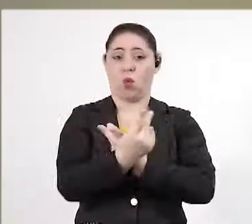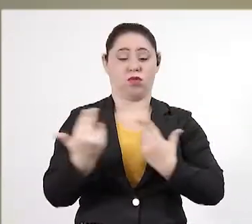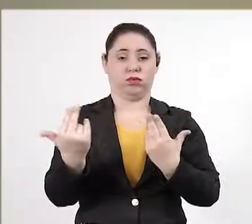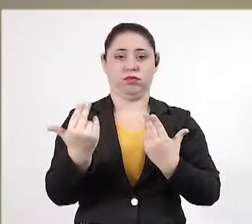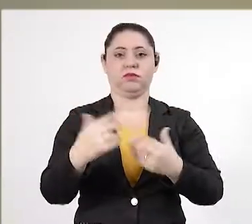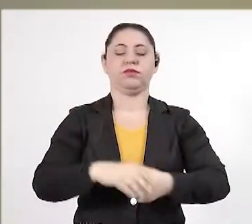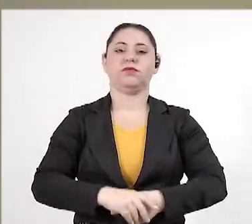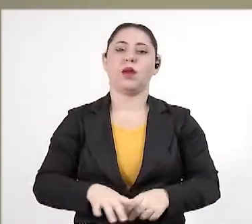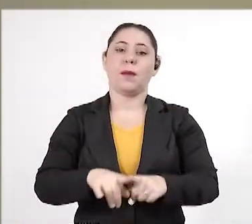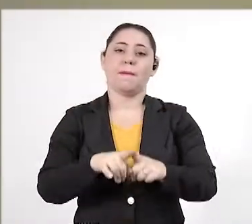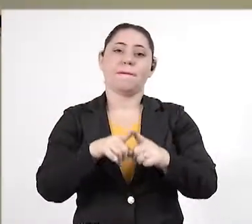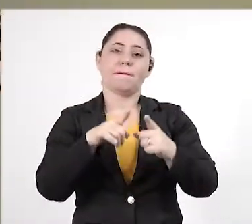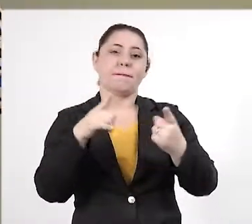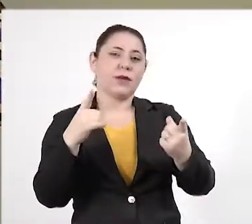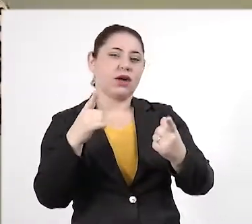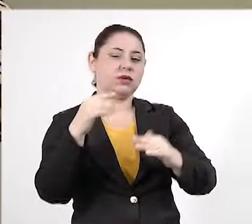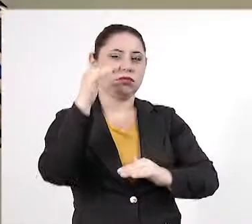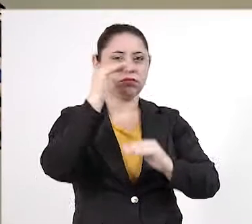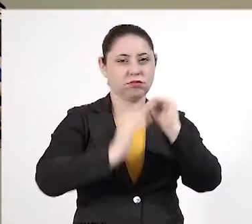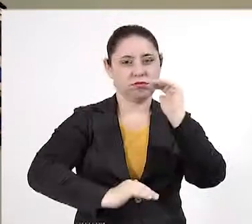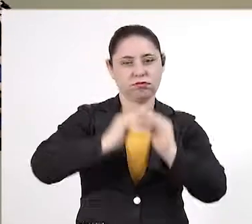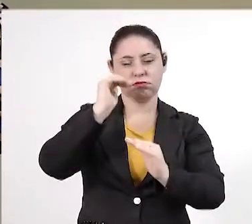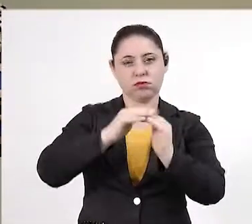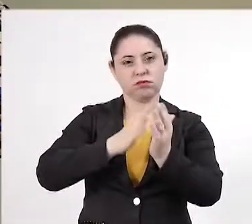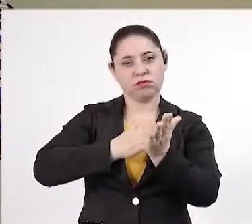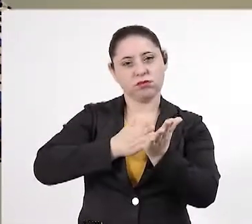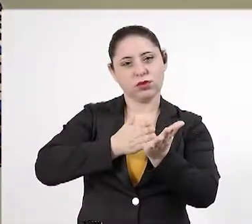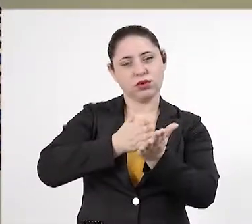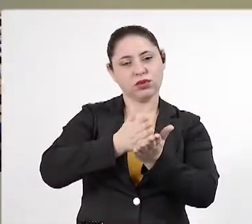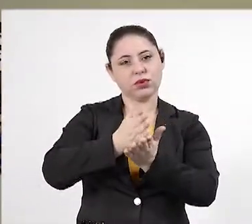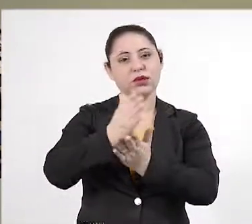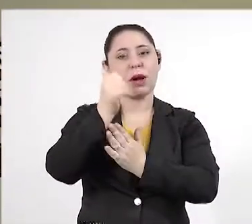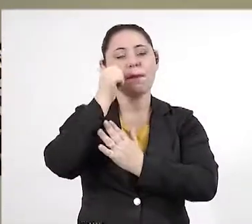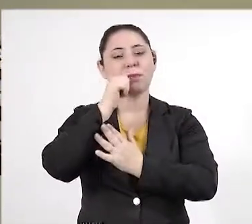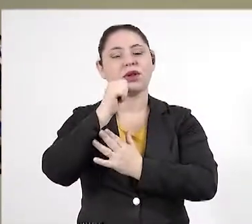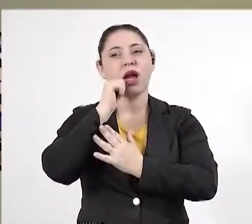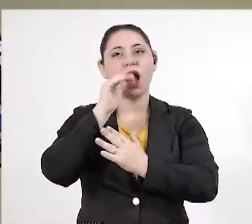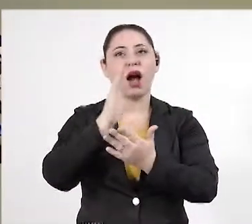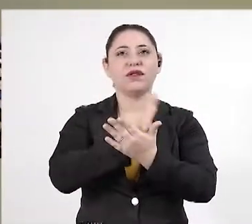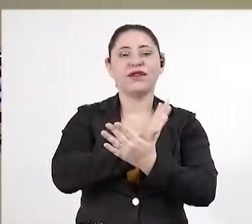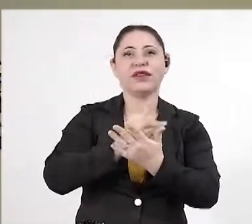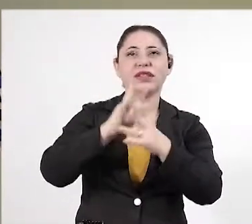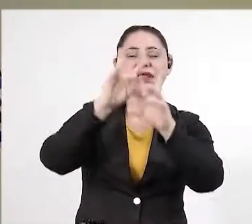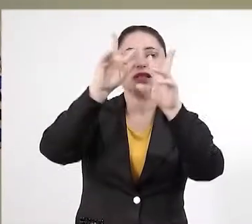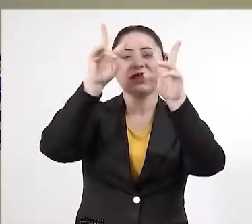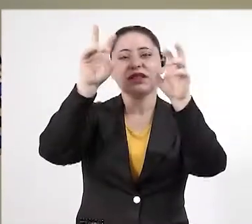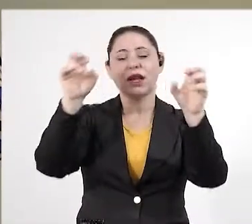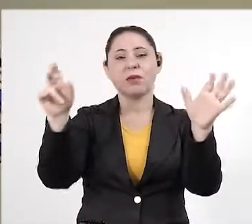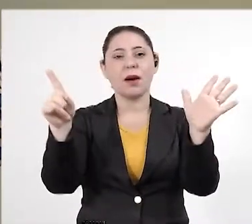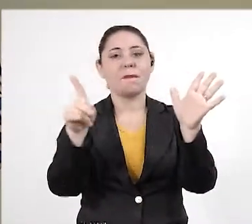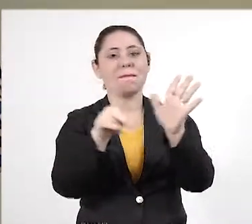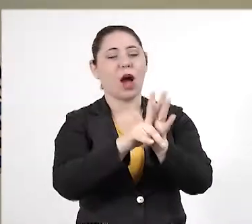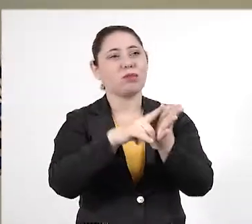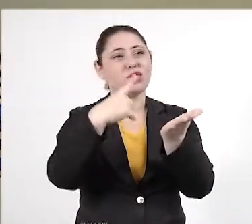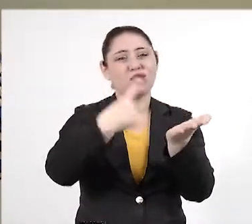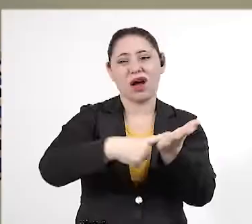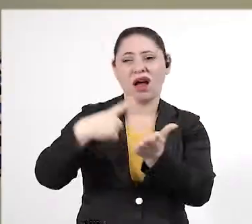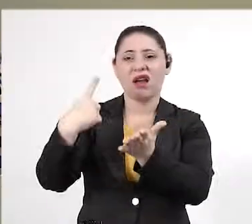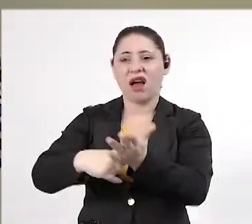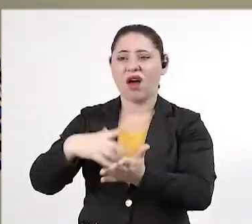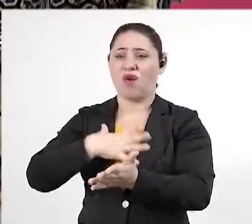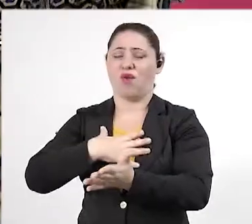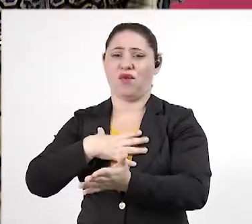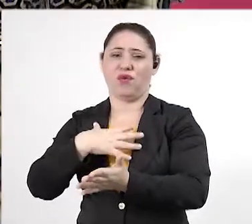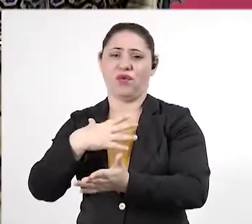todos. Só que ao longo da carreira, o que acontece? A mulher, por questões às vezes de ter mais